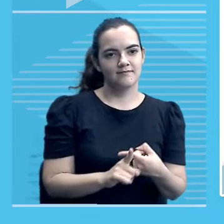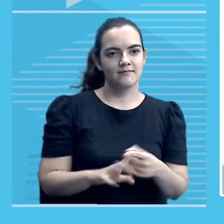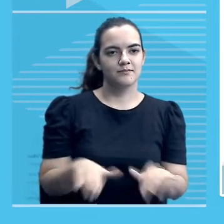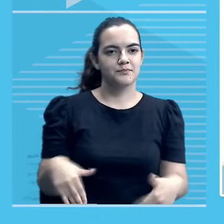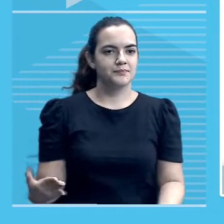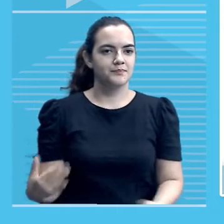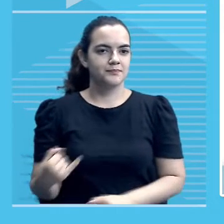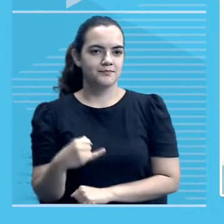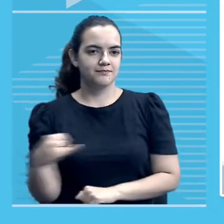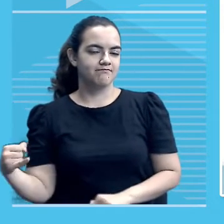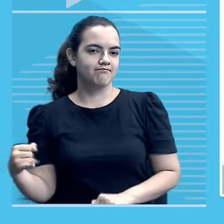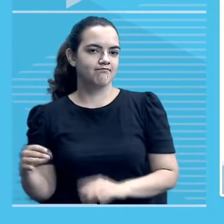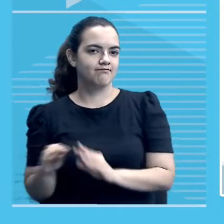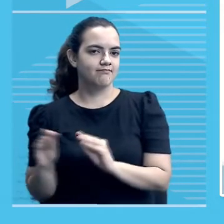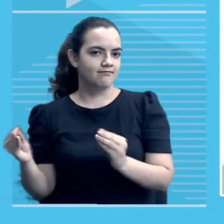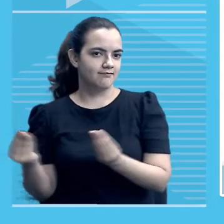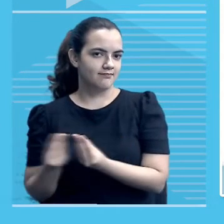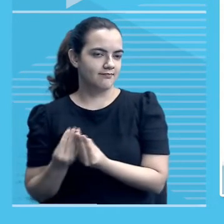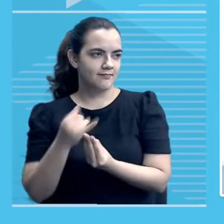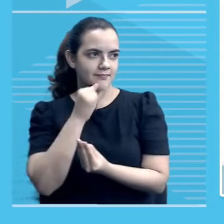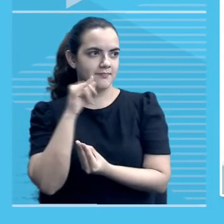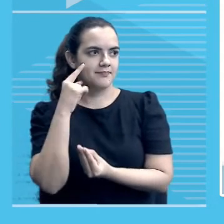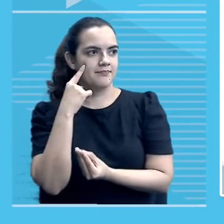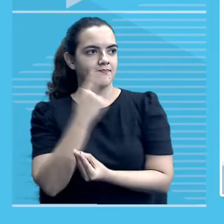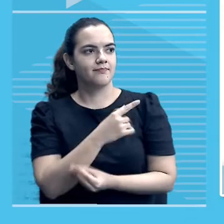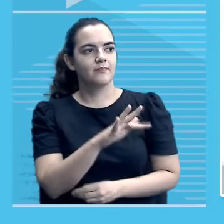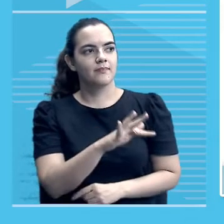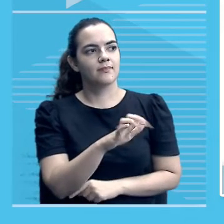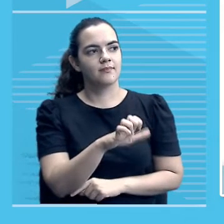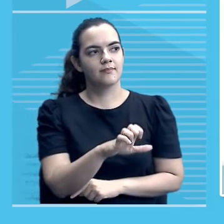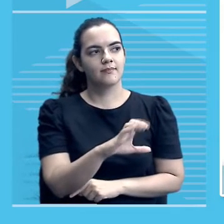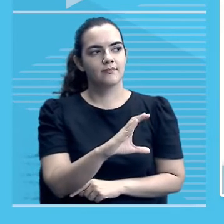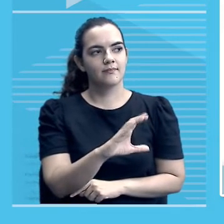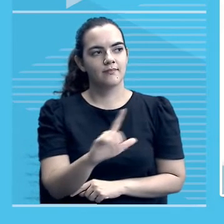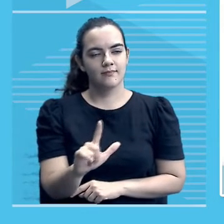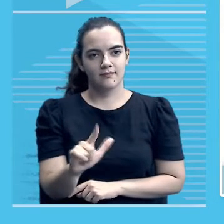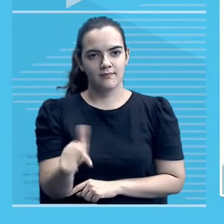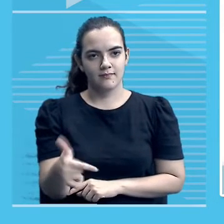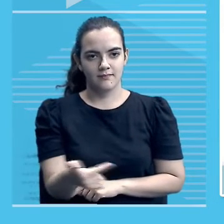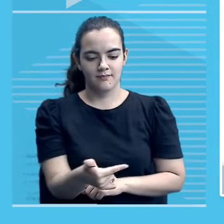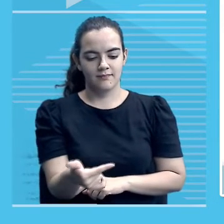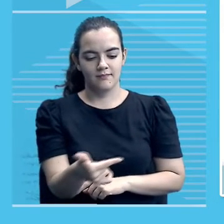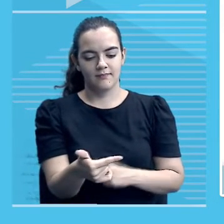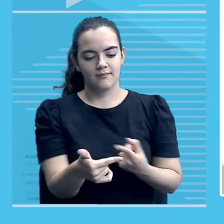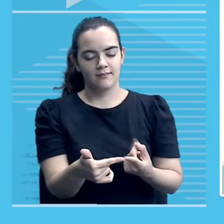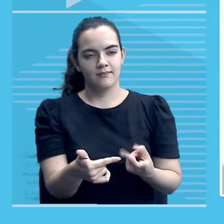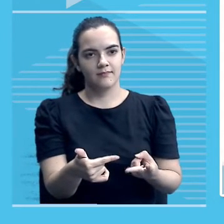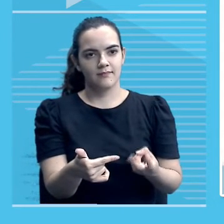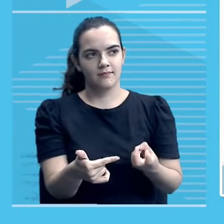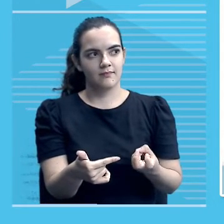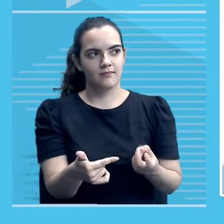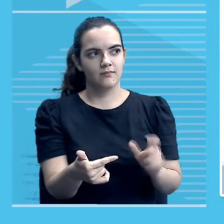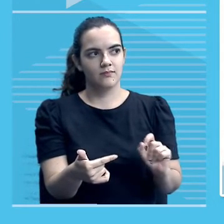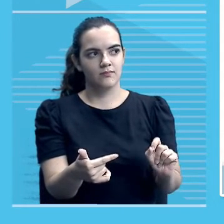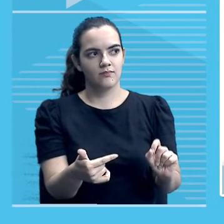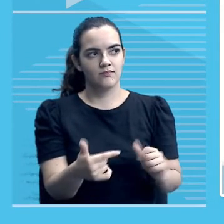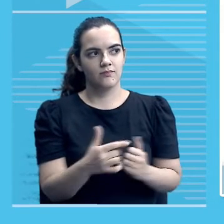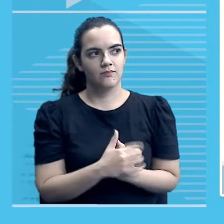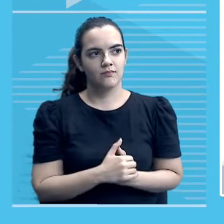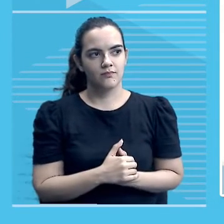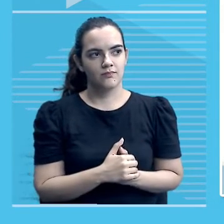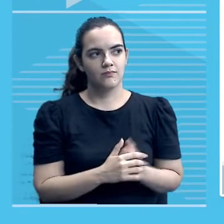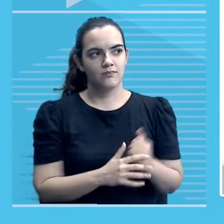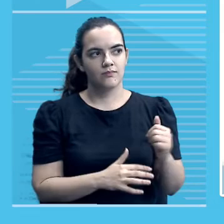exemplo, existe aqui o ferro 2, esse 2 aí do ferro. E aqui o ferro 3. A menor valência